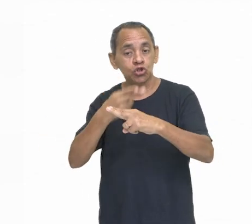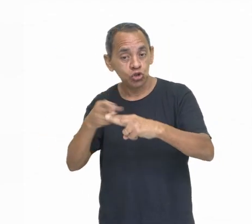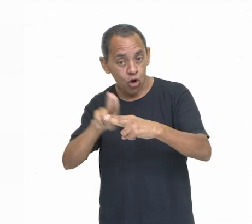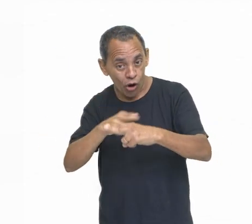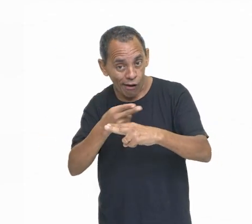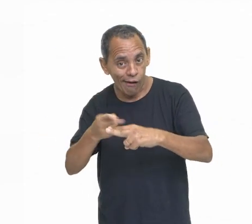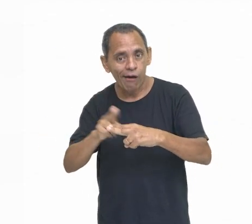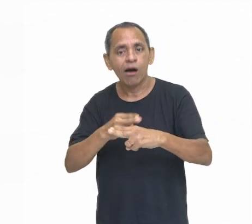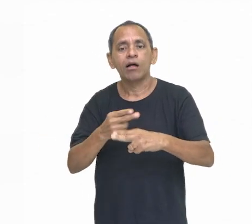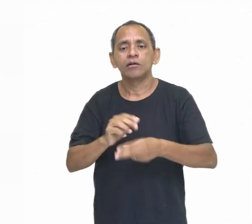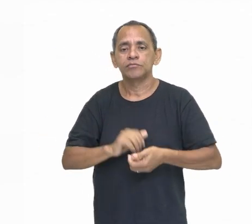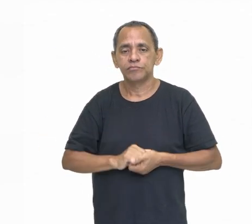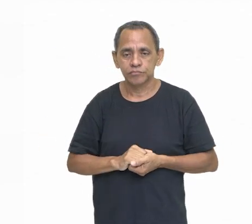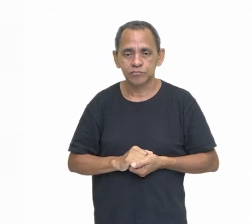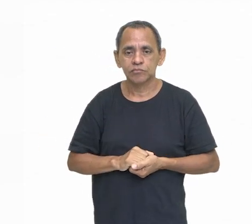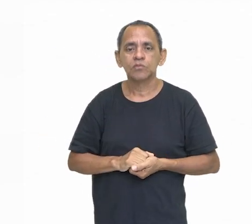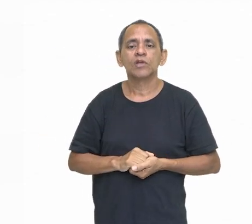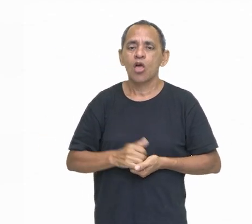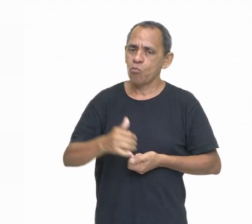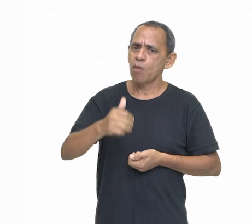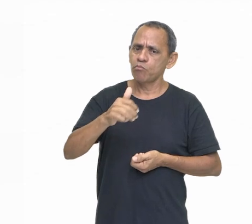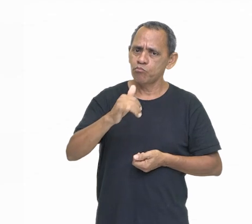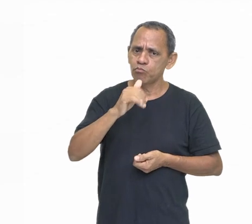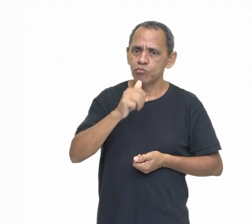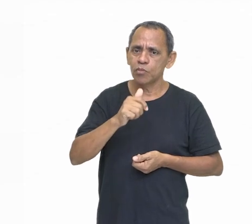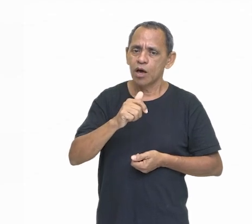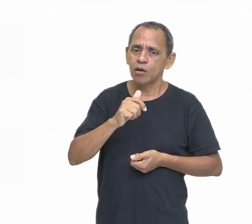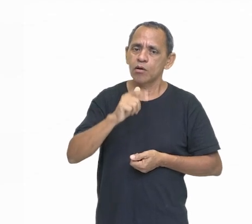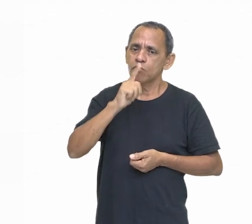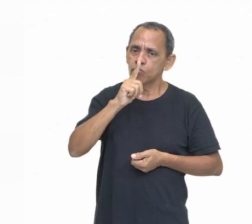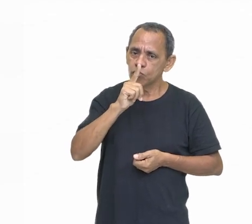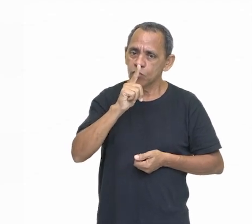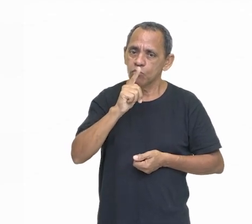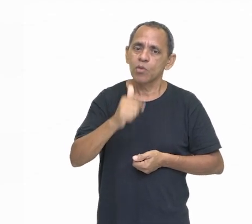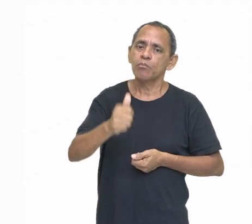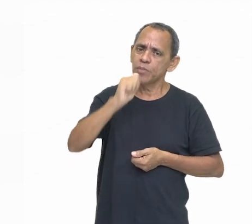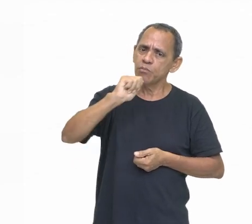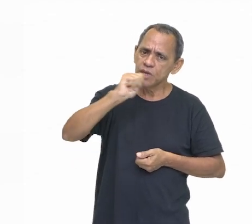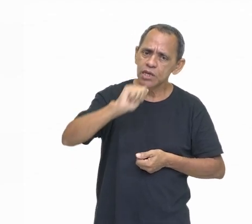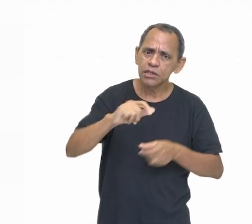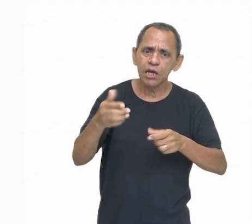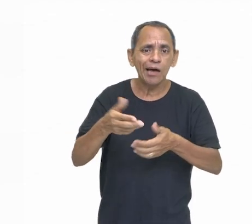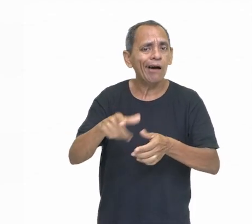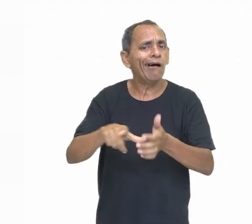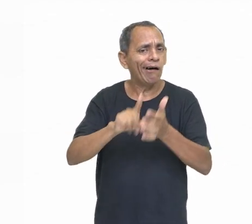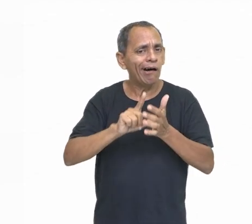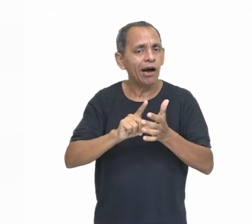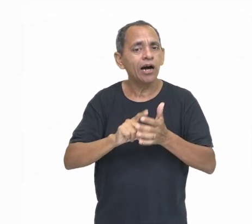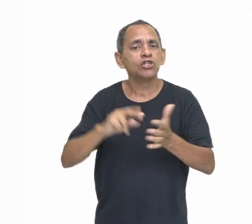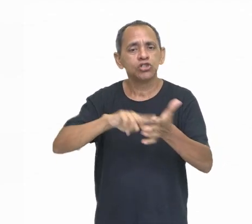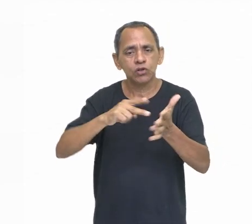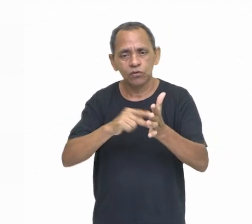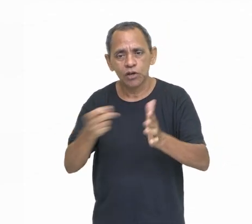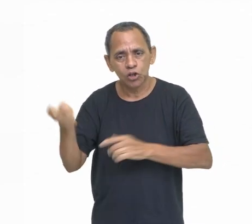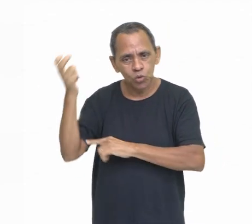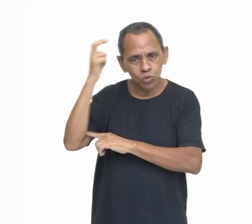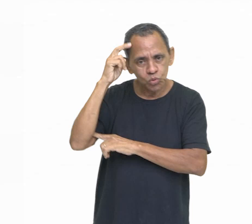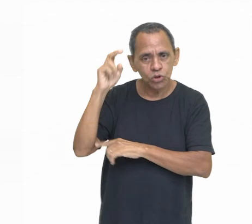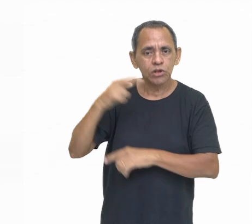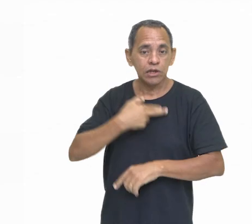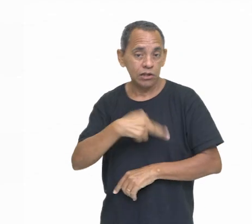bebida complexa e reverenciada pelos astecas, com um significado cultural,